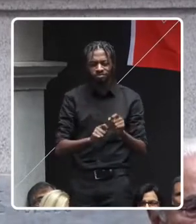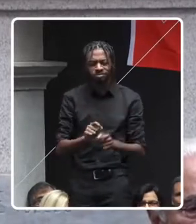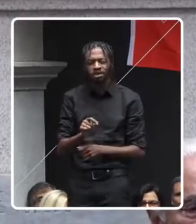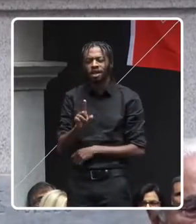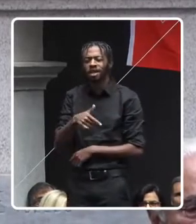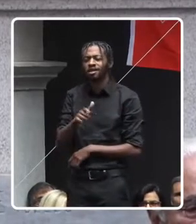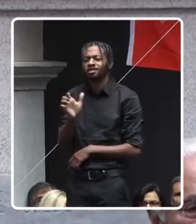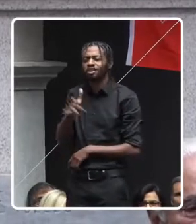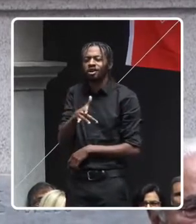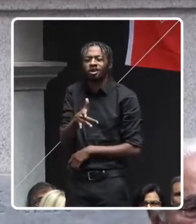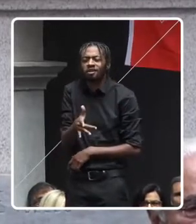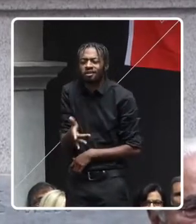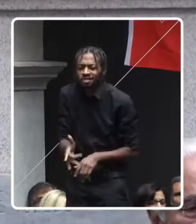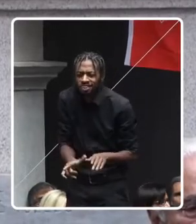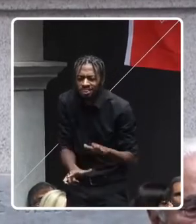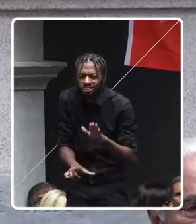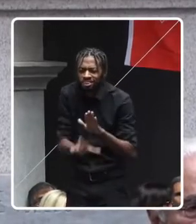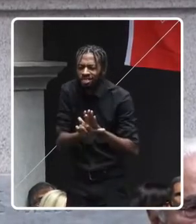apenas legalidade,